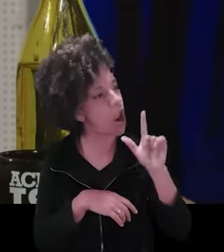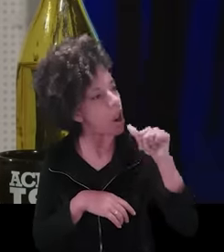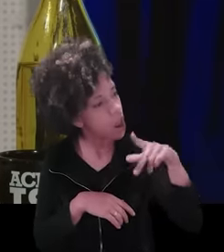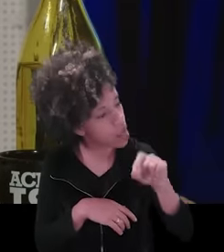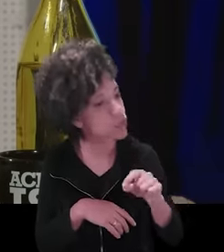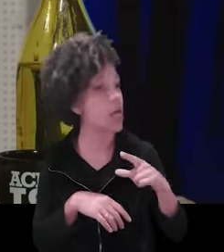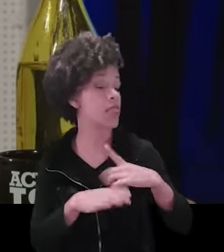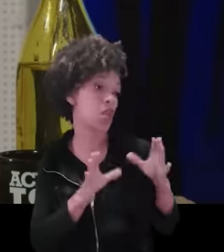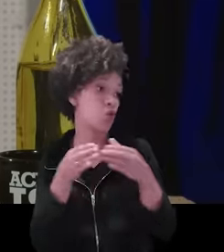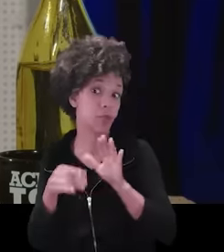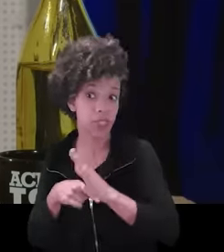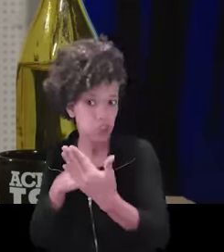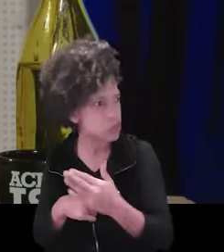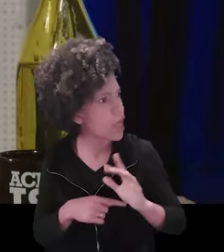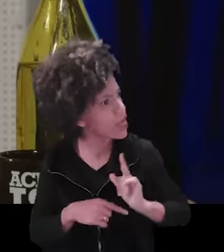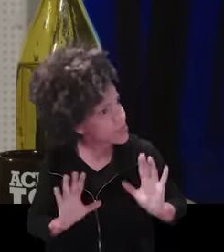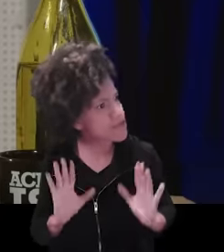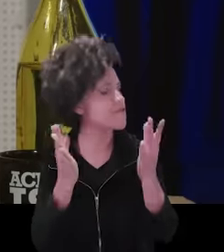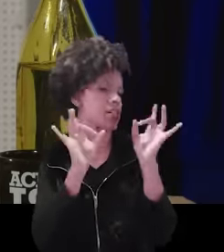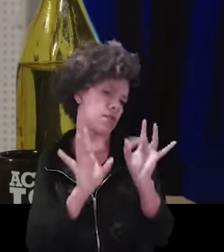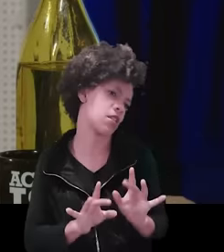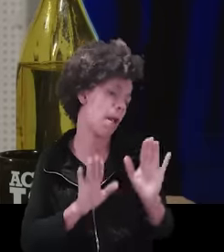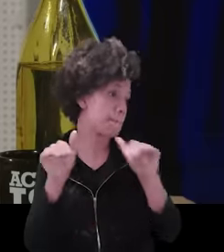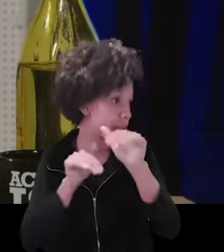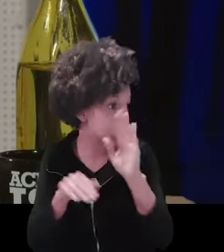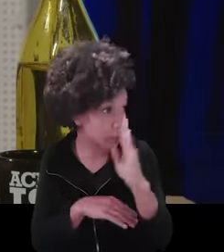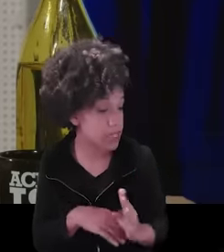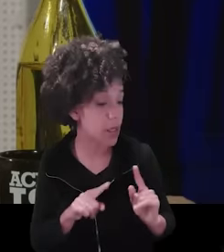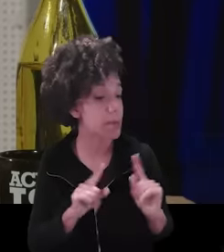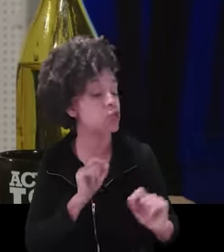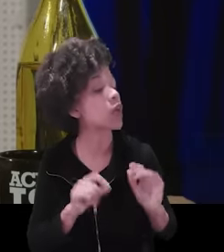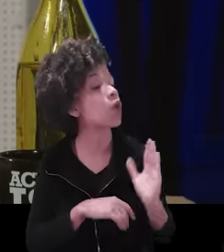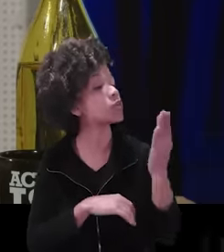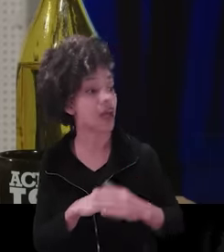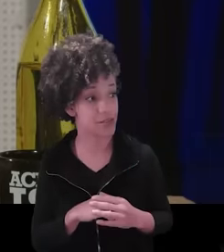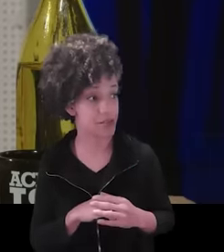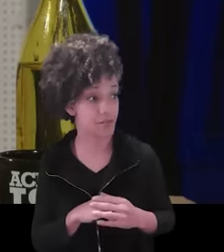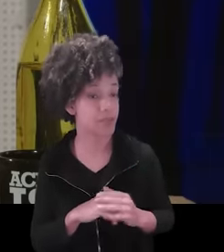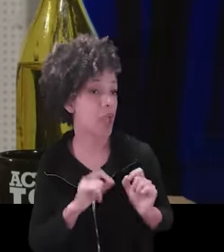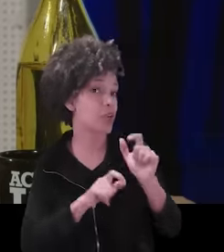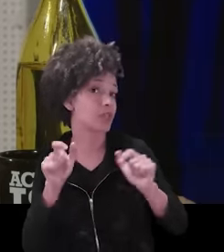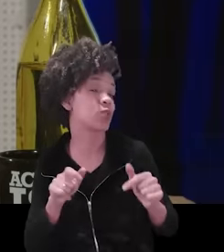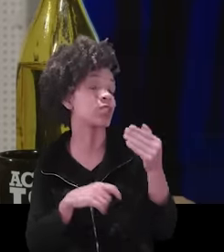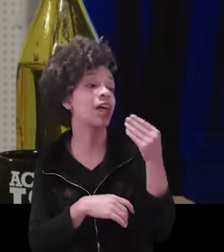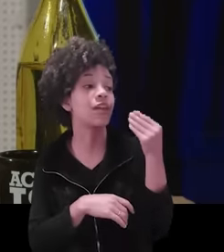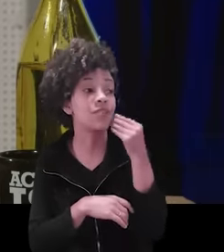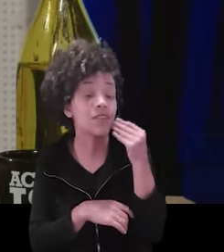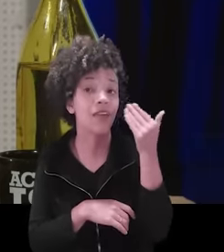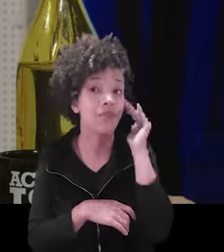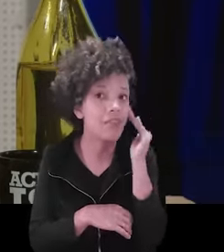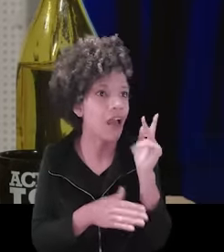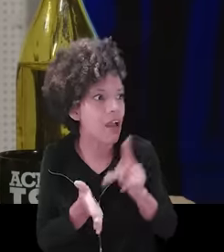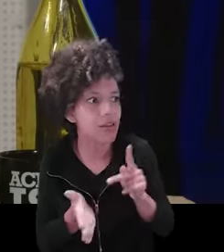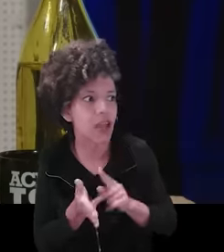Tem muita gente que que faz grupo se ajuda tem muito evento lá para juntar brasileira mas o que acontece aí é o que as pessoas têm que entender